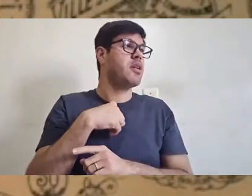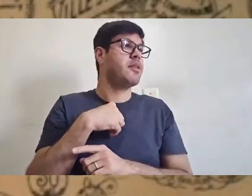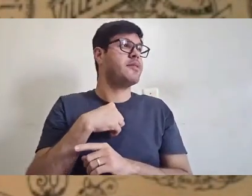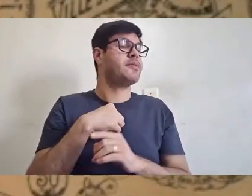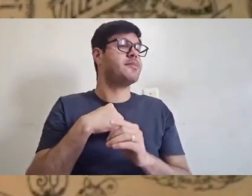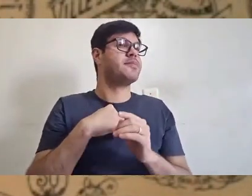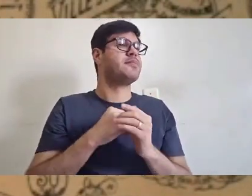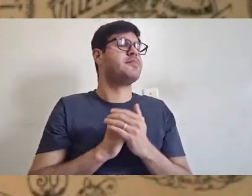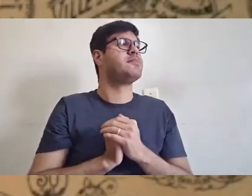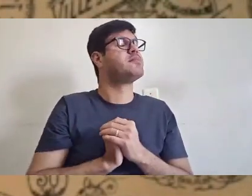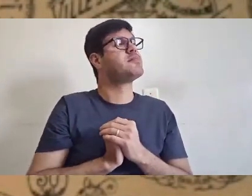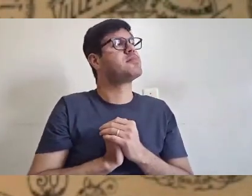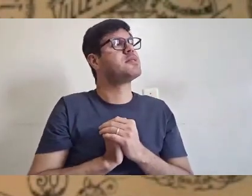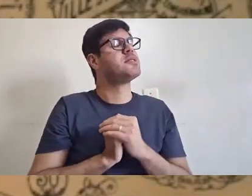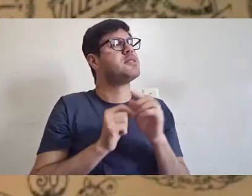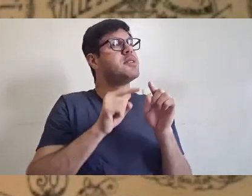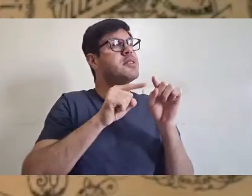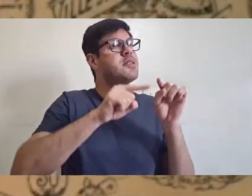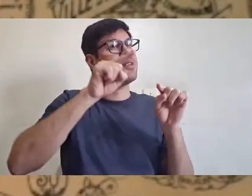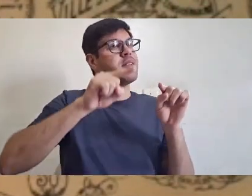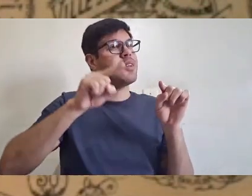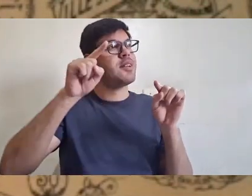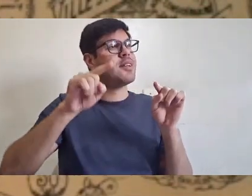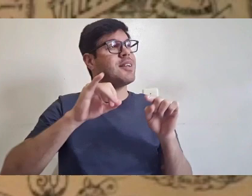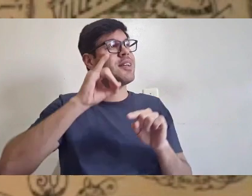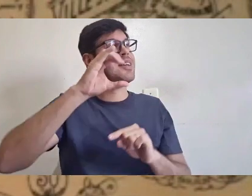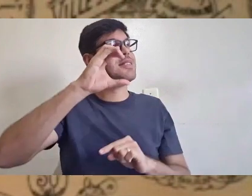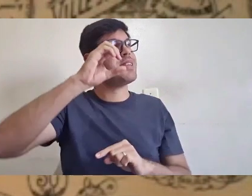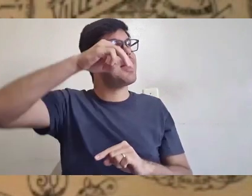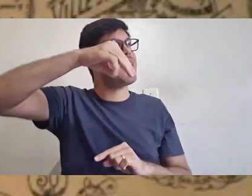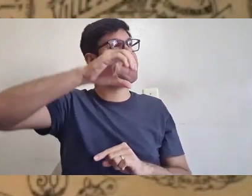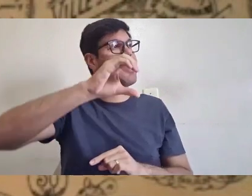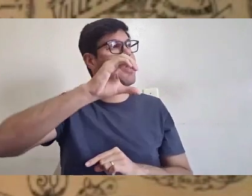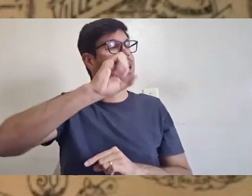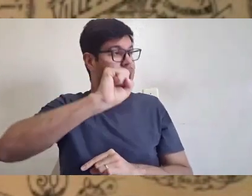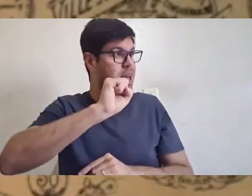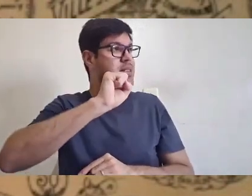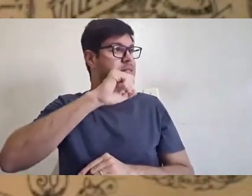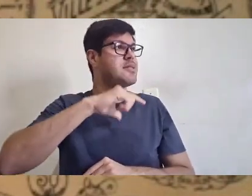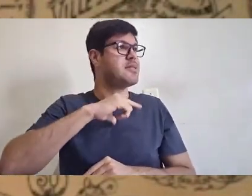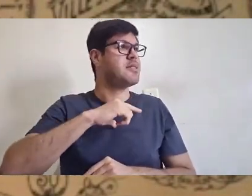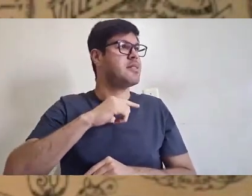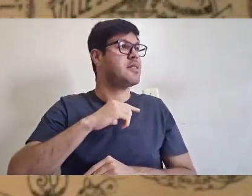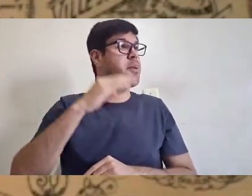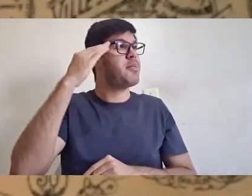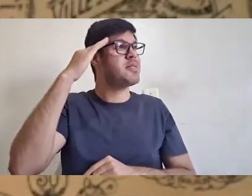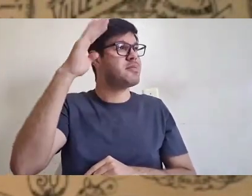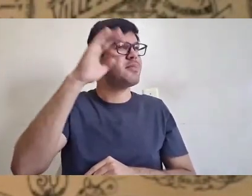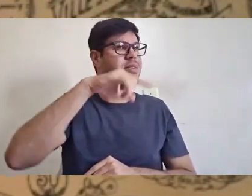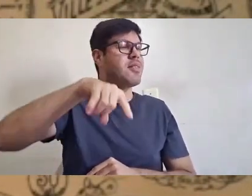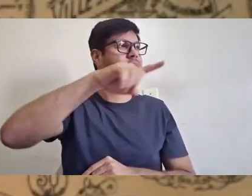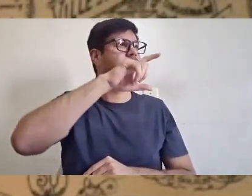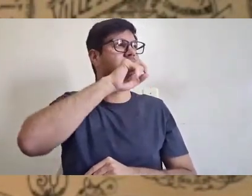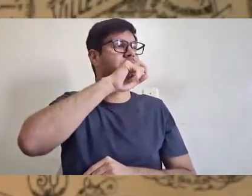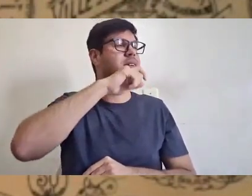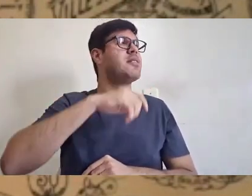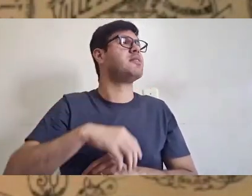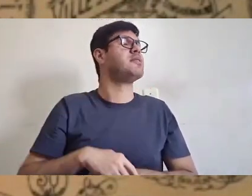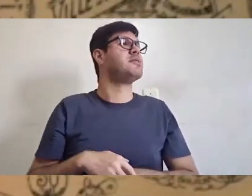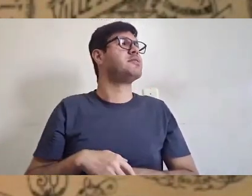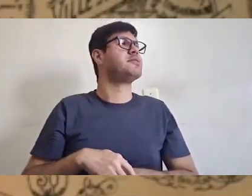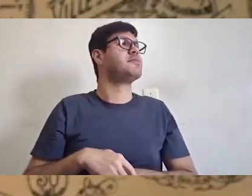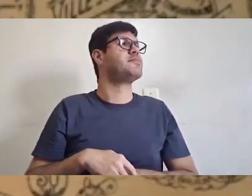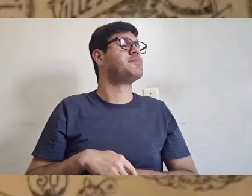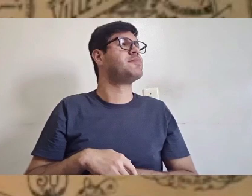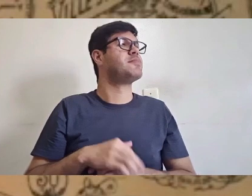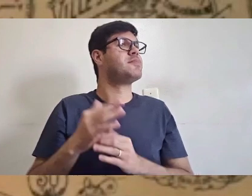o índice de participação da cidade no ICMS do Estado, que é a nossa principal receita,